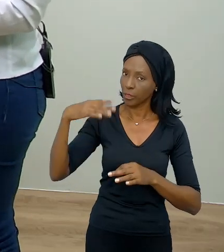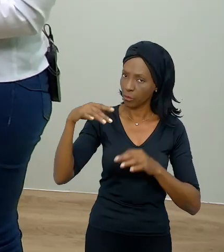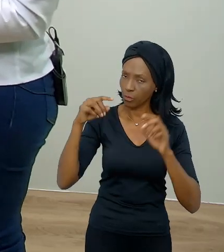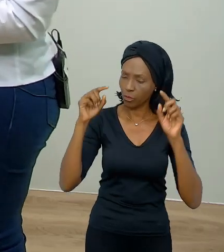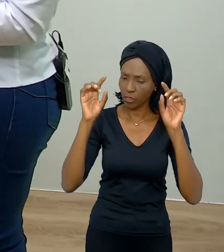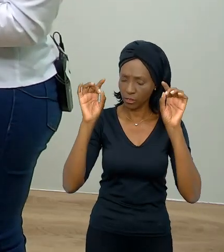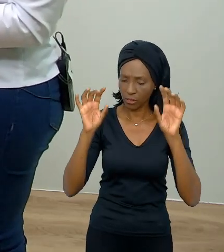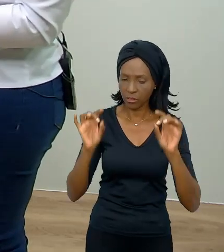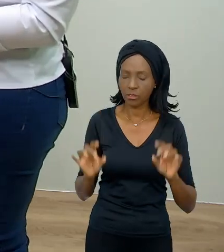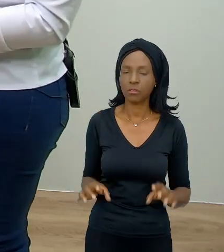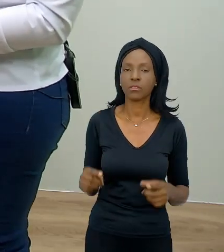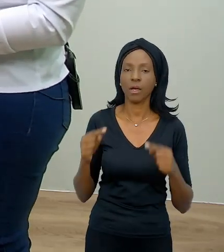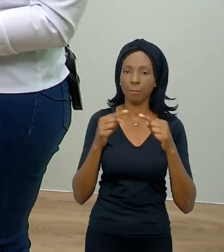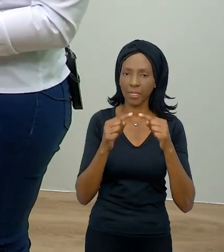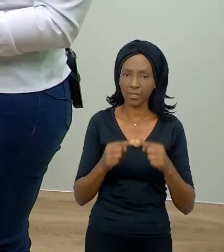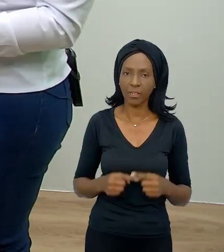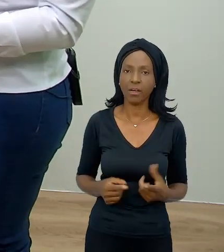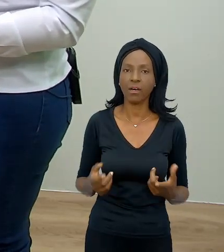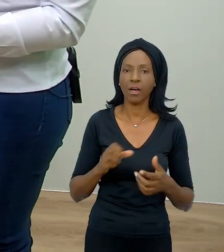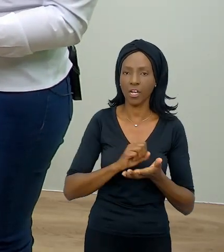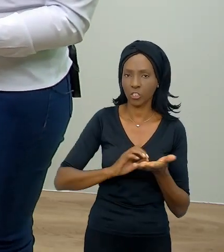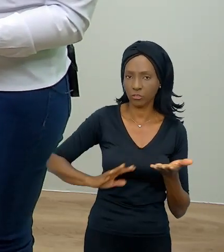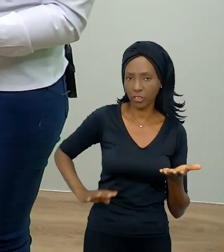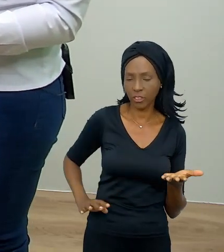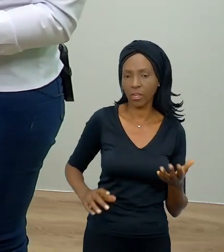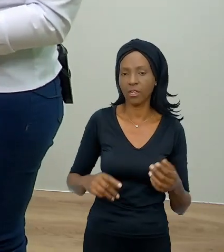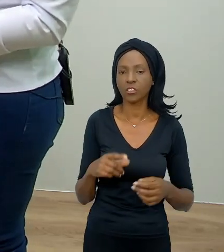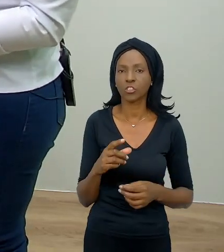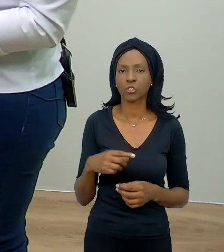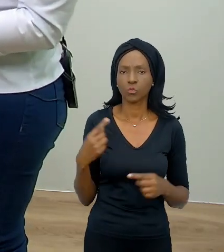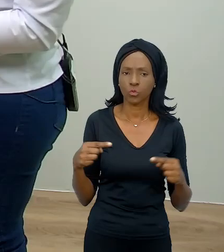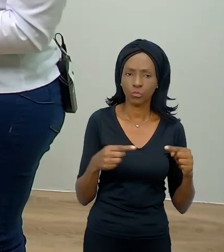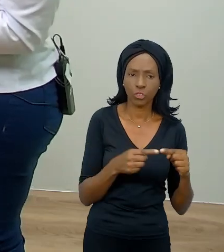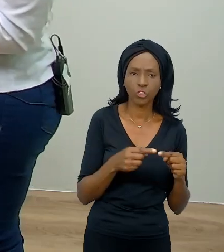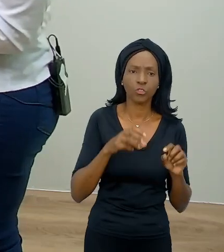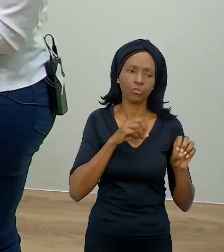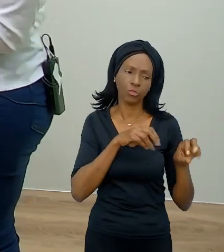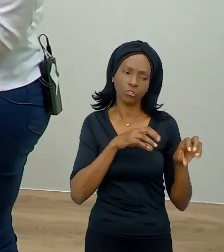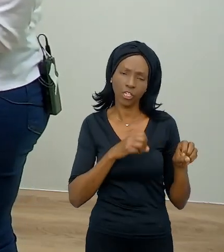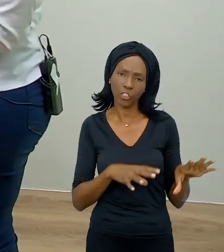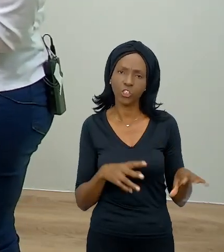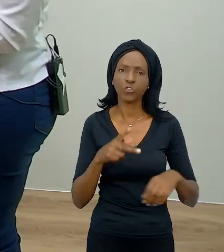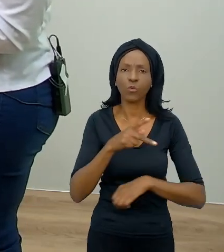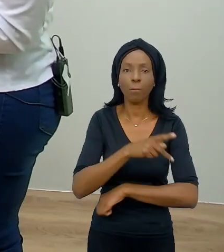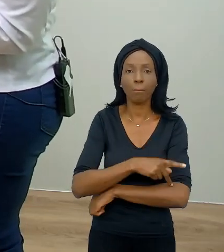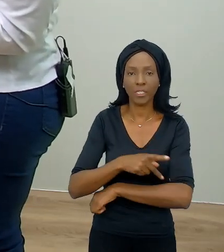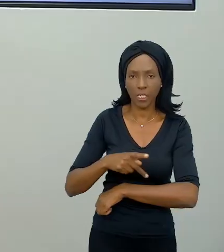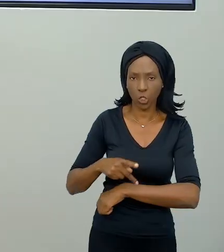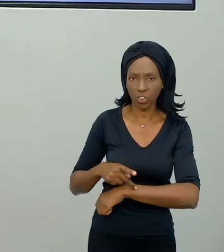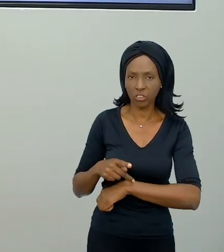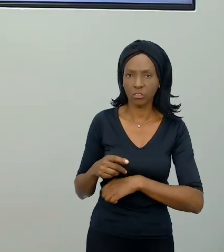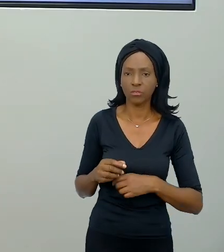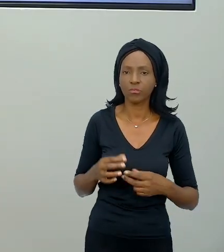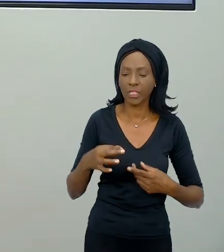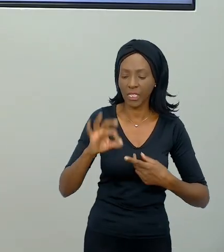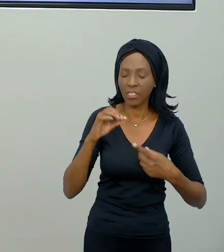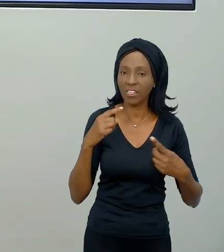a intencionalidade, e aí intencionalidade educativa ou pedagógica. Então, o item